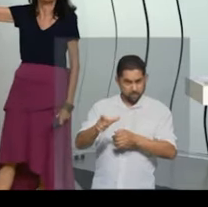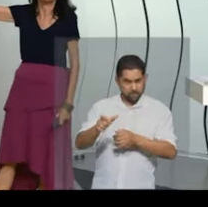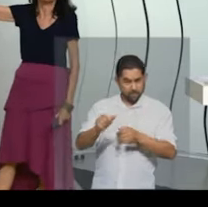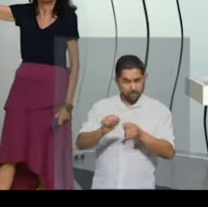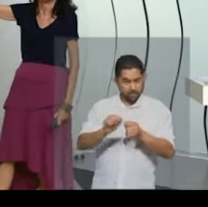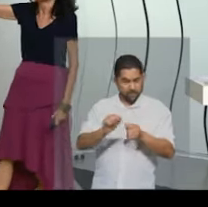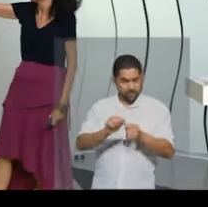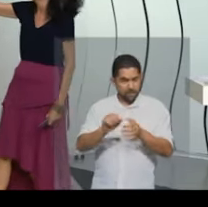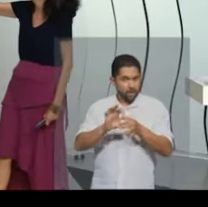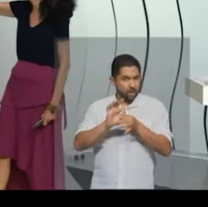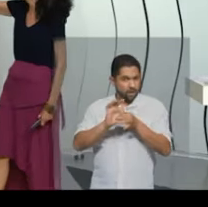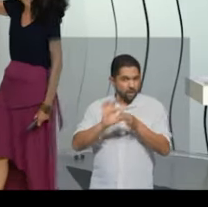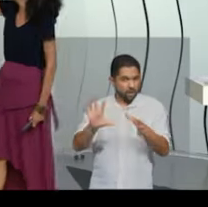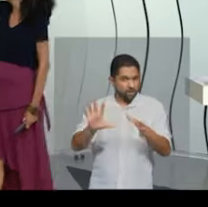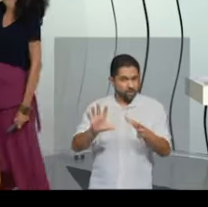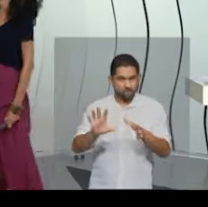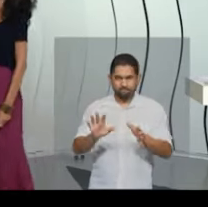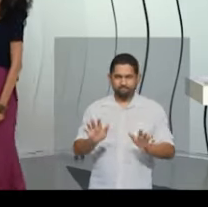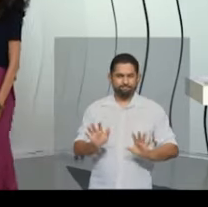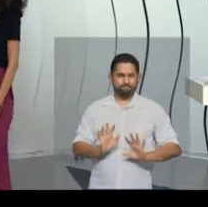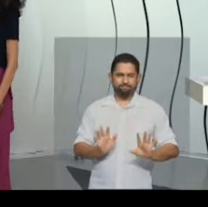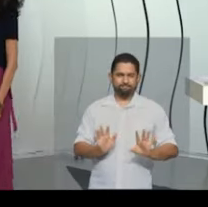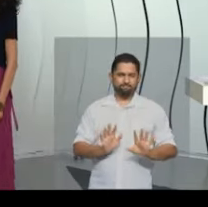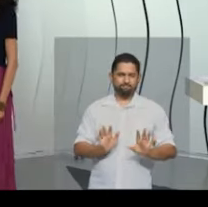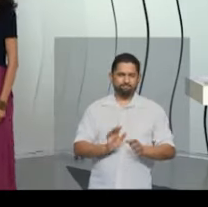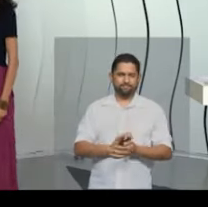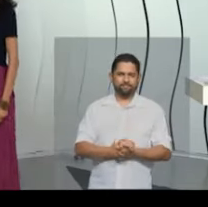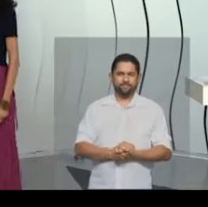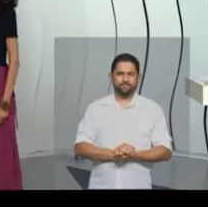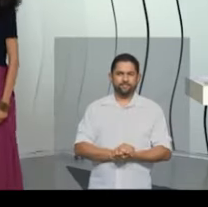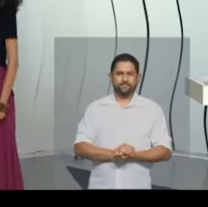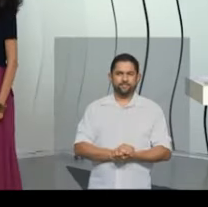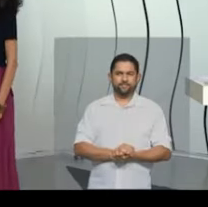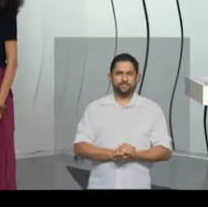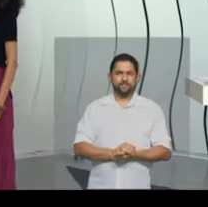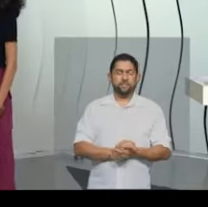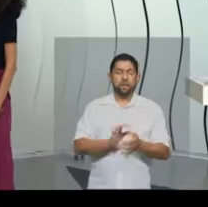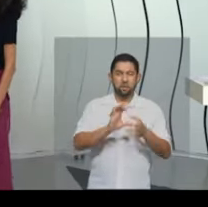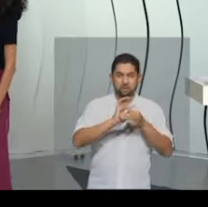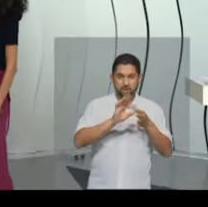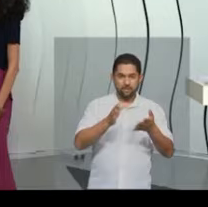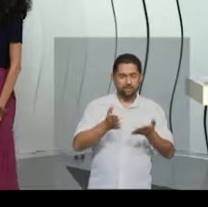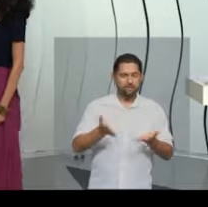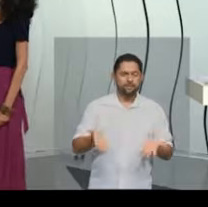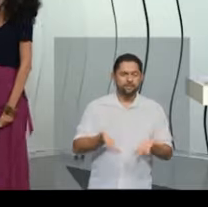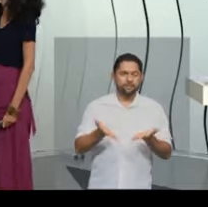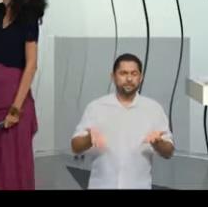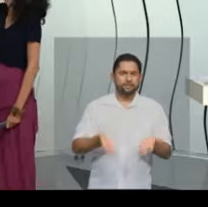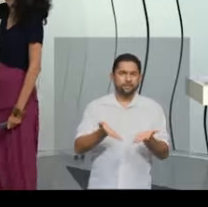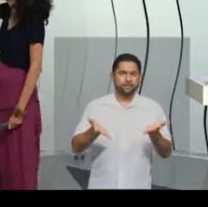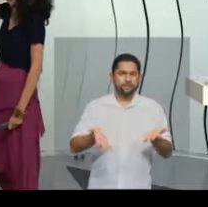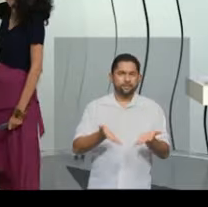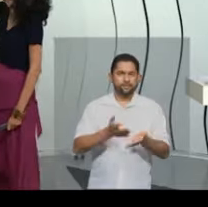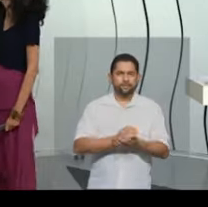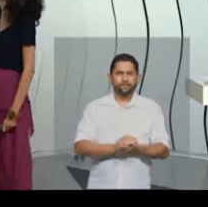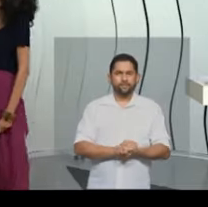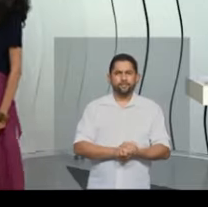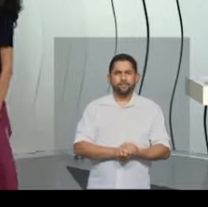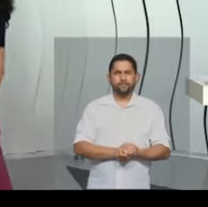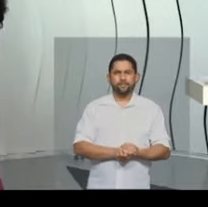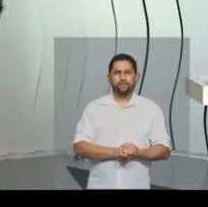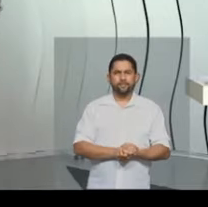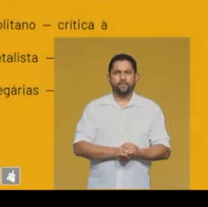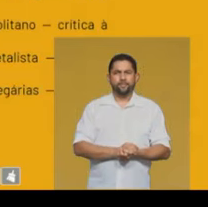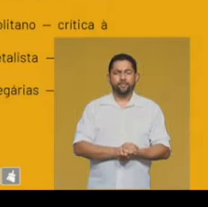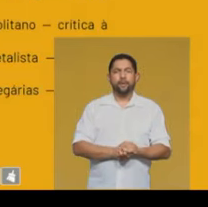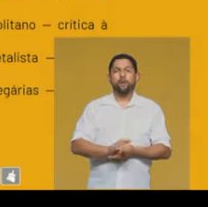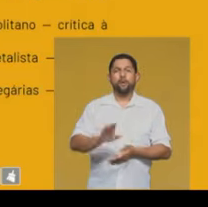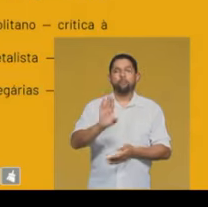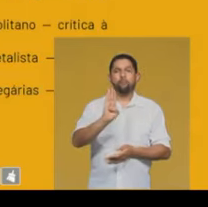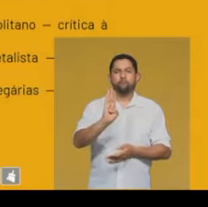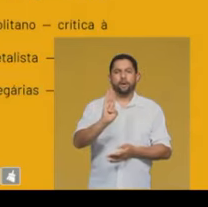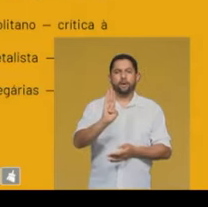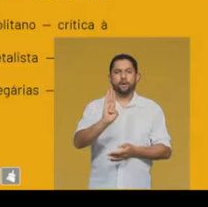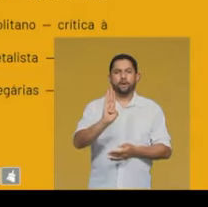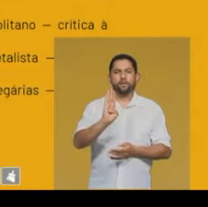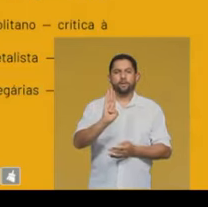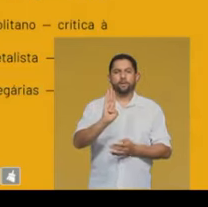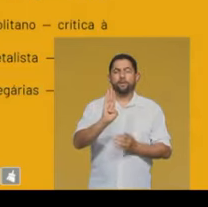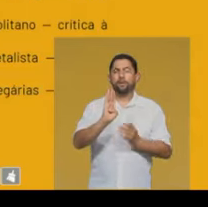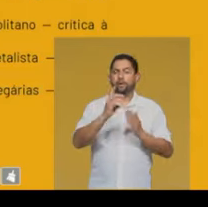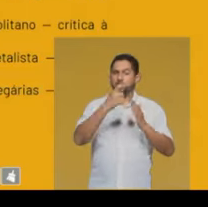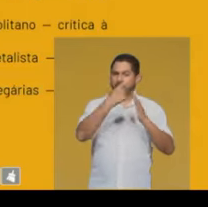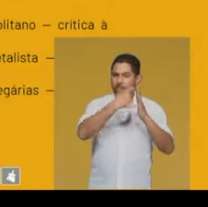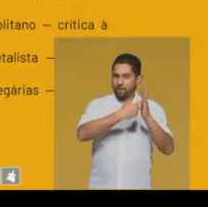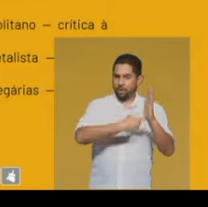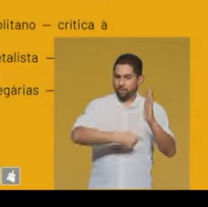contrário. O liberalismo queria a livre iniciativa. Defesa dos monopólios